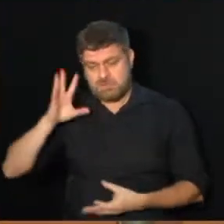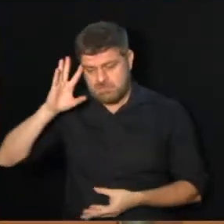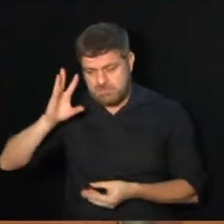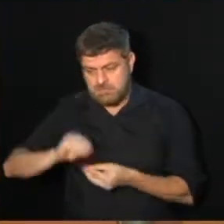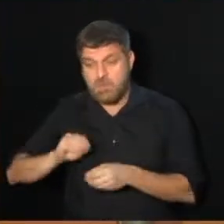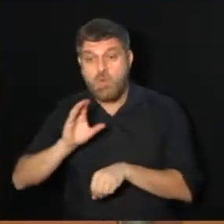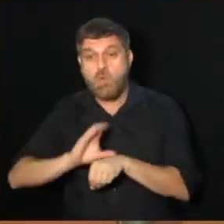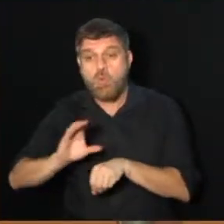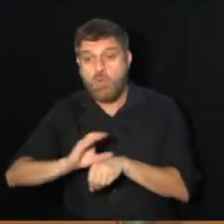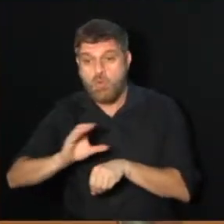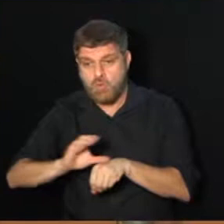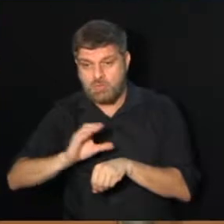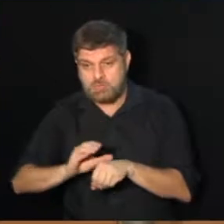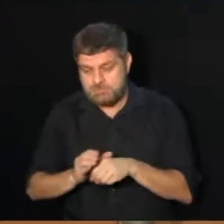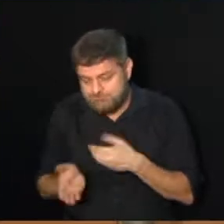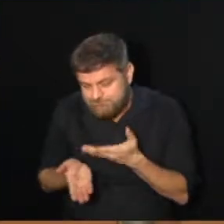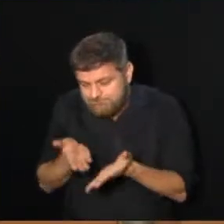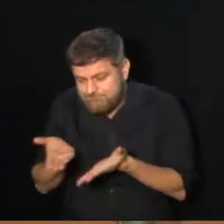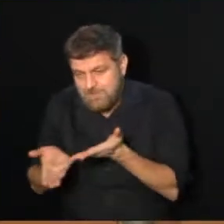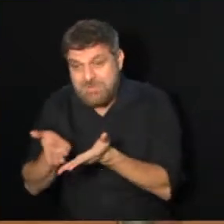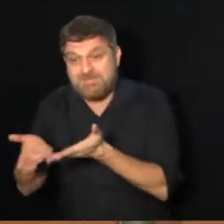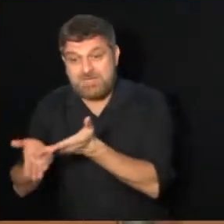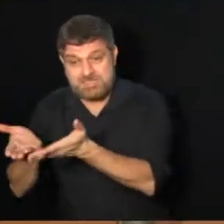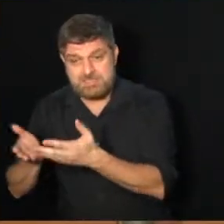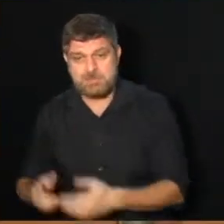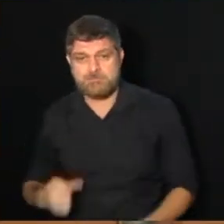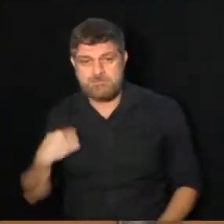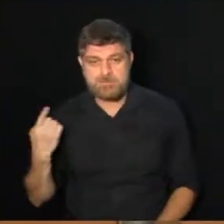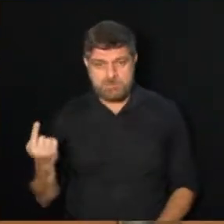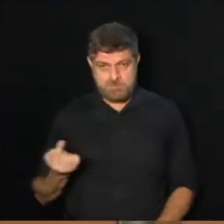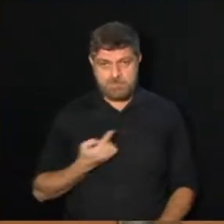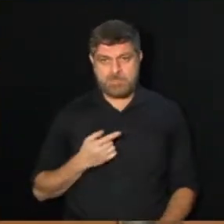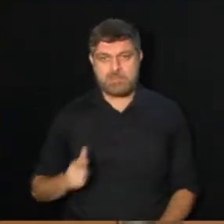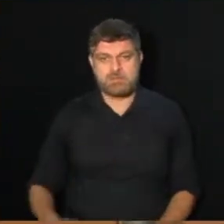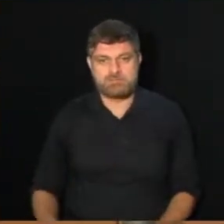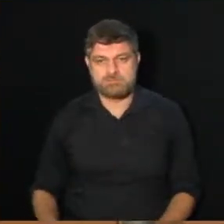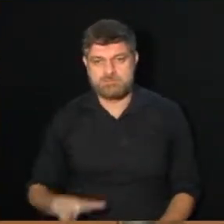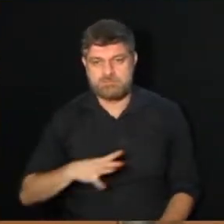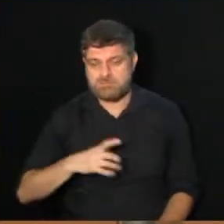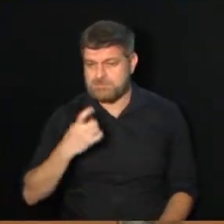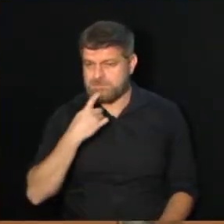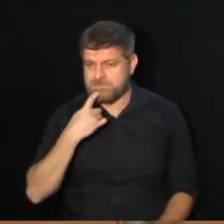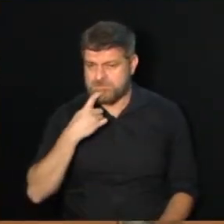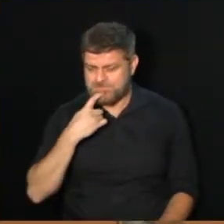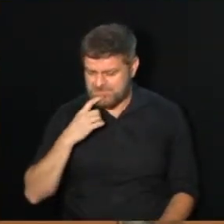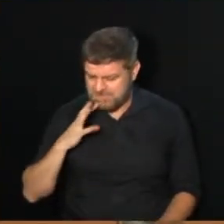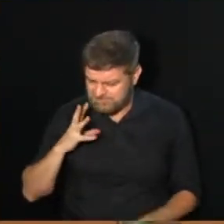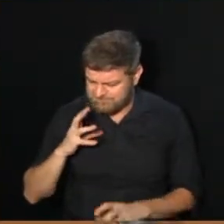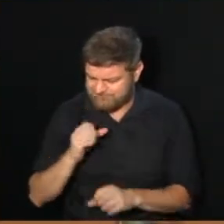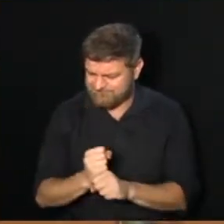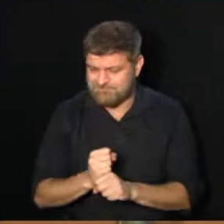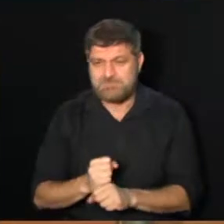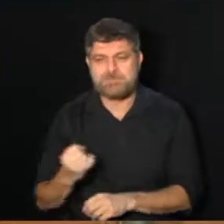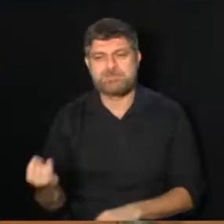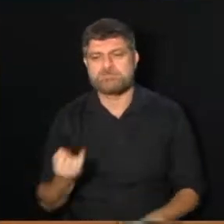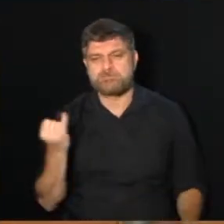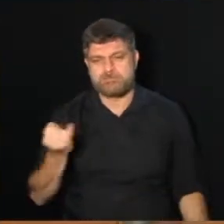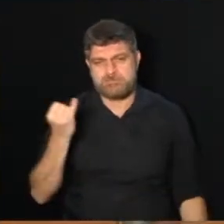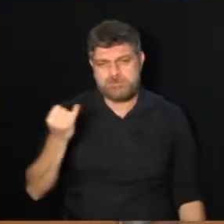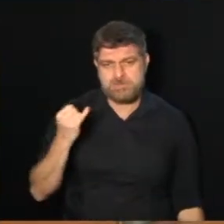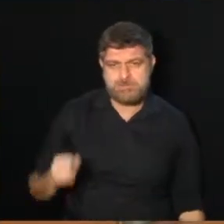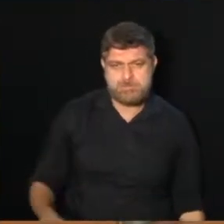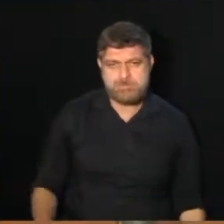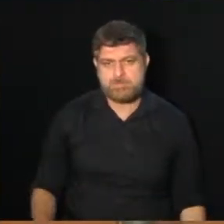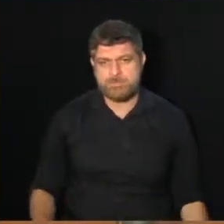curso de facilitadores. Então, Campinas está num patamar, além vem a somar, ela é fundamental, é importante, mas Campinas está num